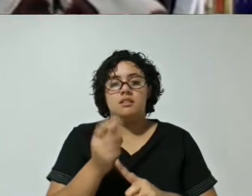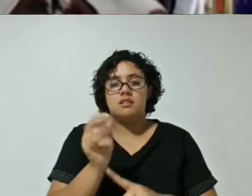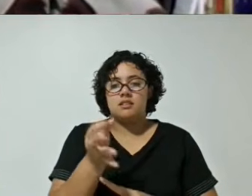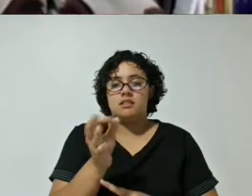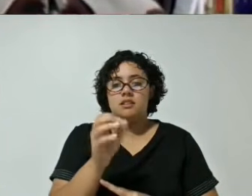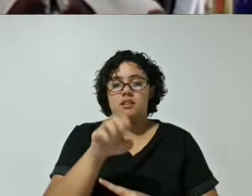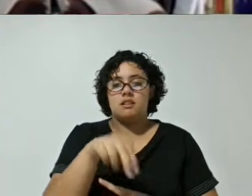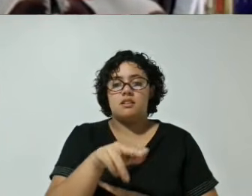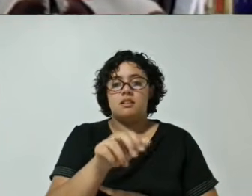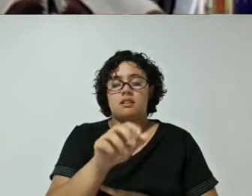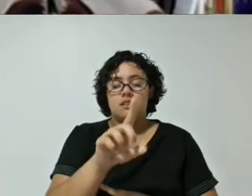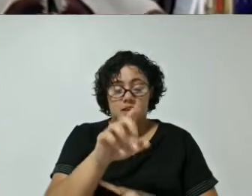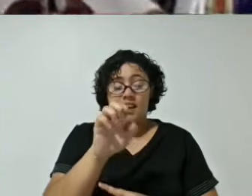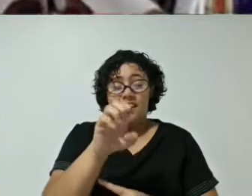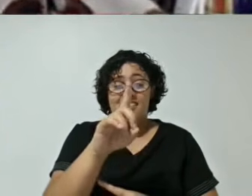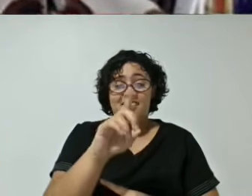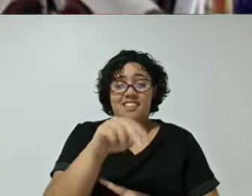Exatamente.